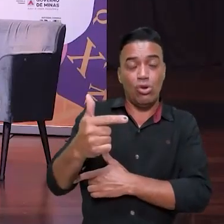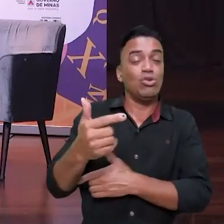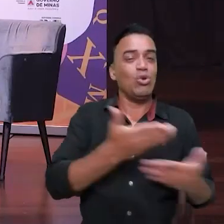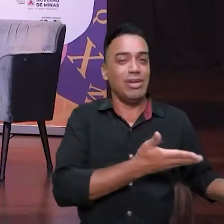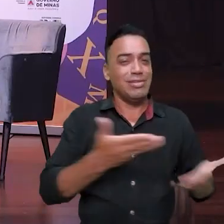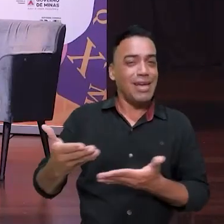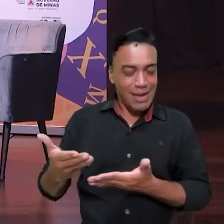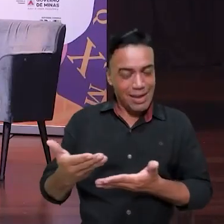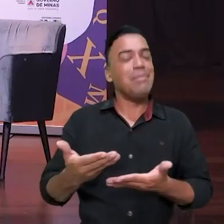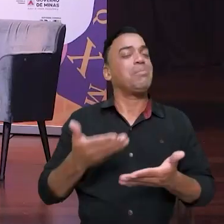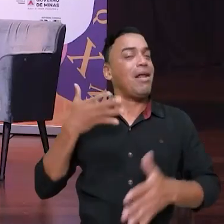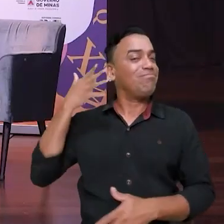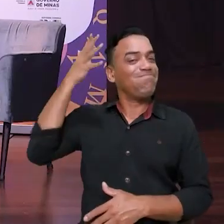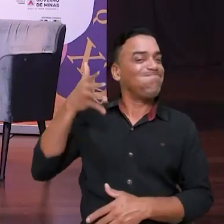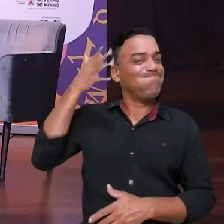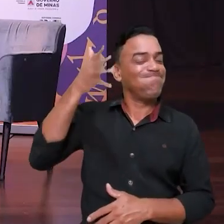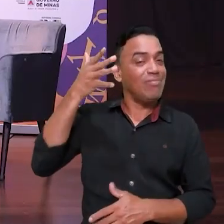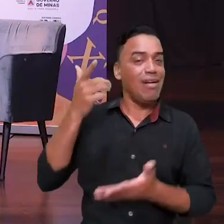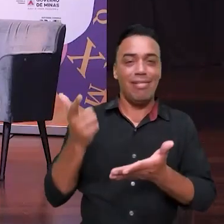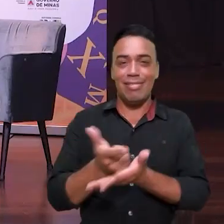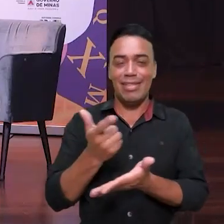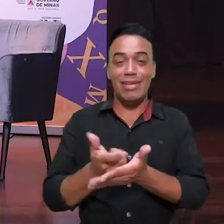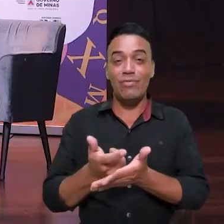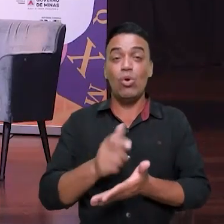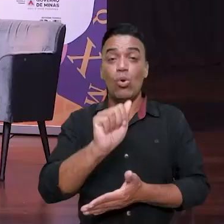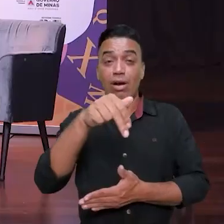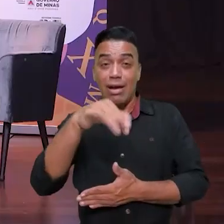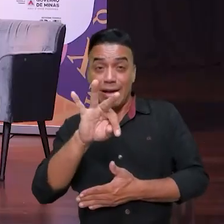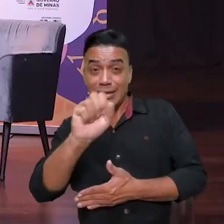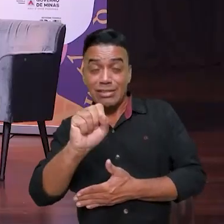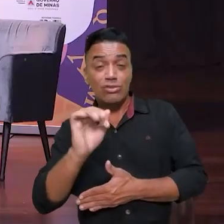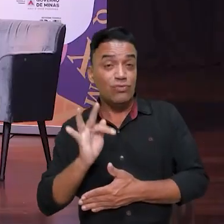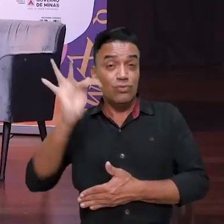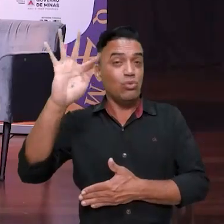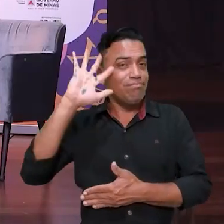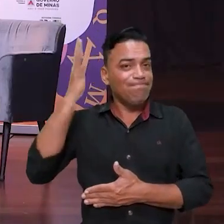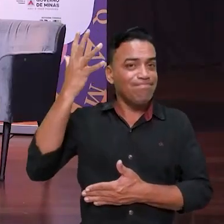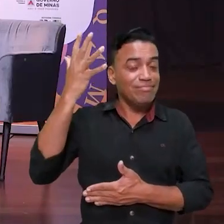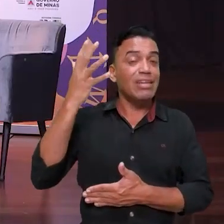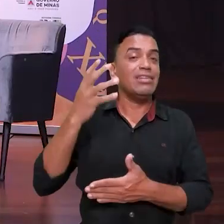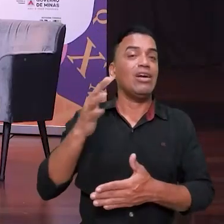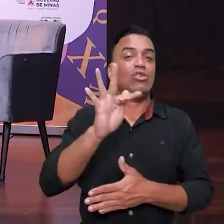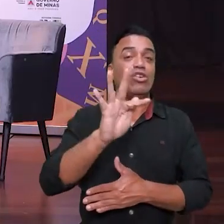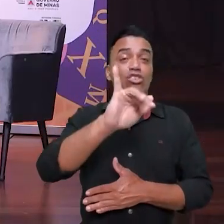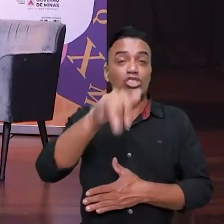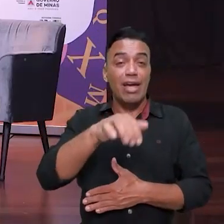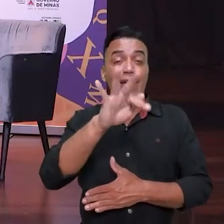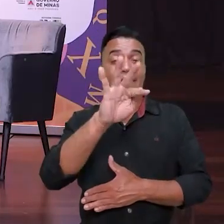recebe o Jefferson para falar do livro Antes que o Amanhã Aconteça. Jefferson, por